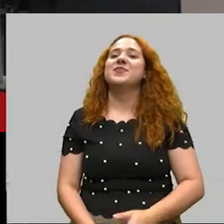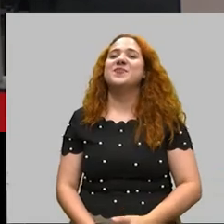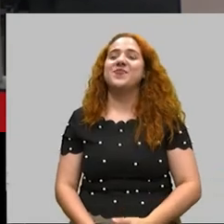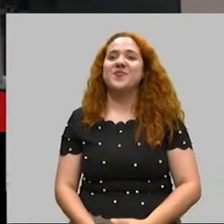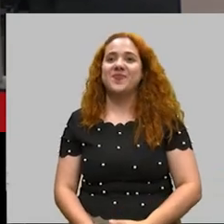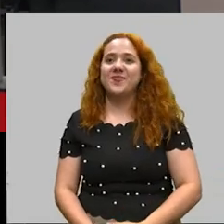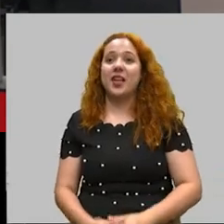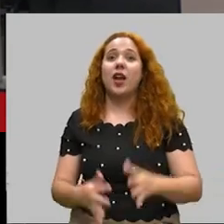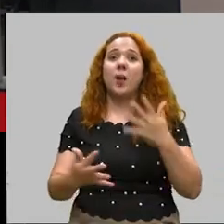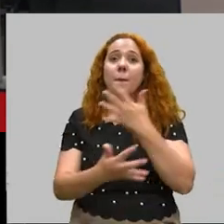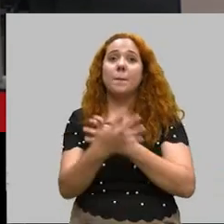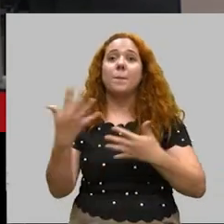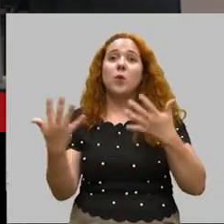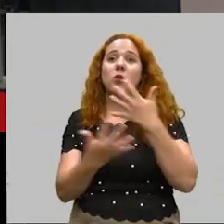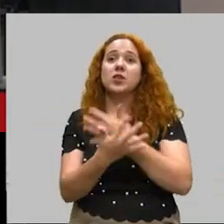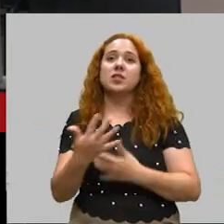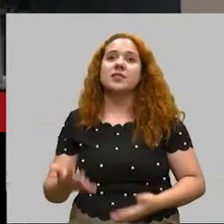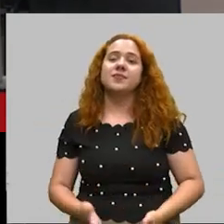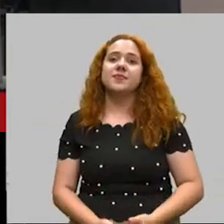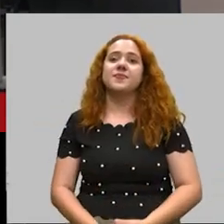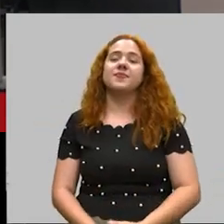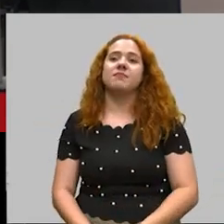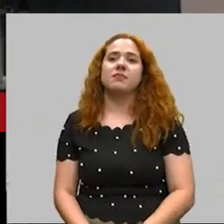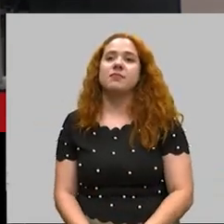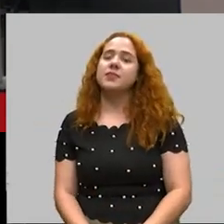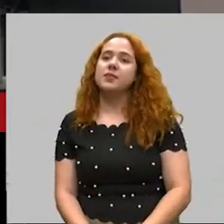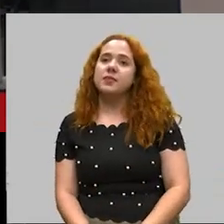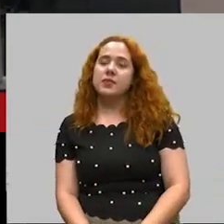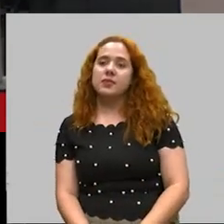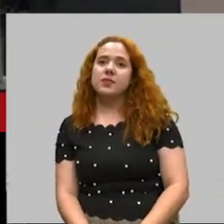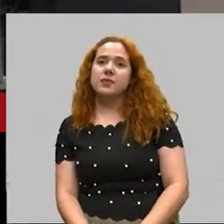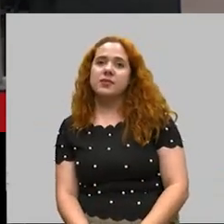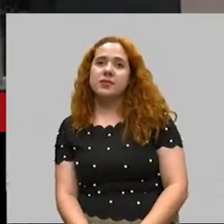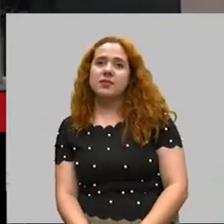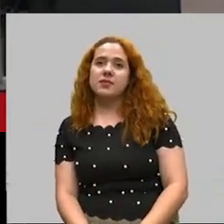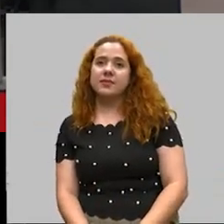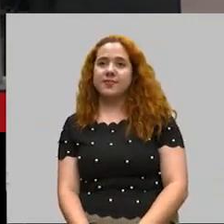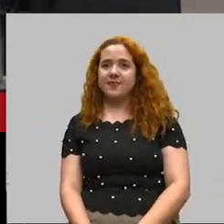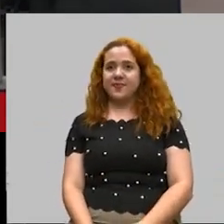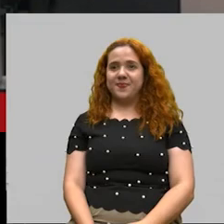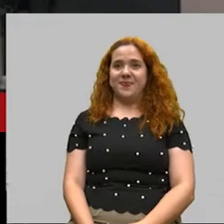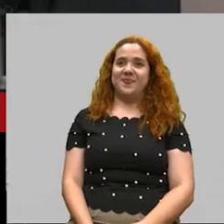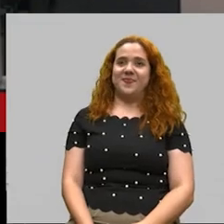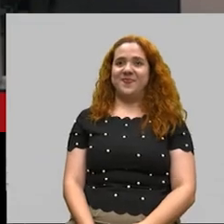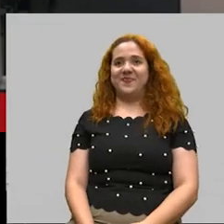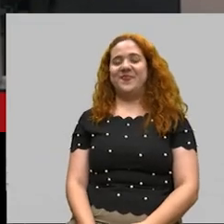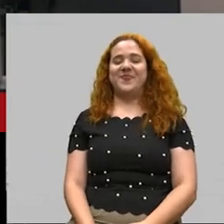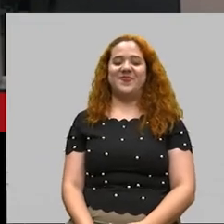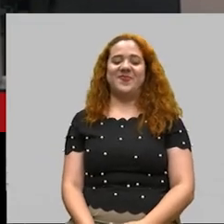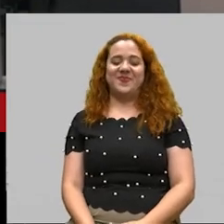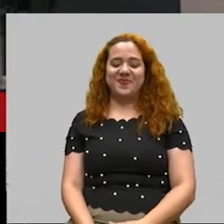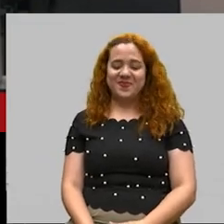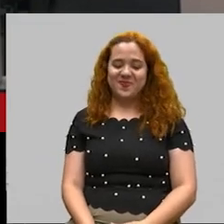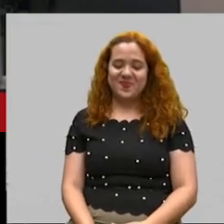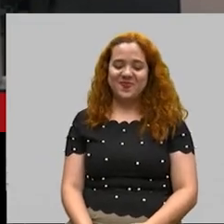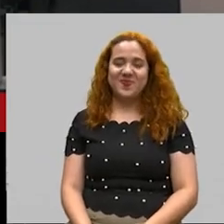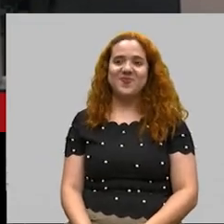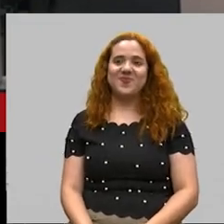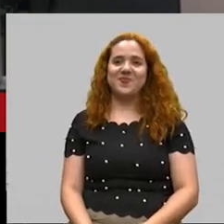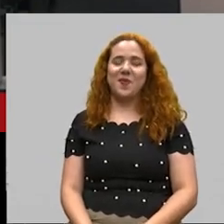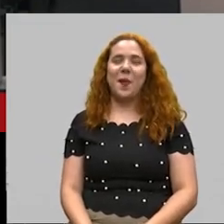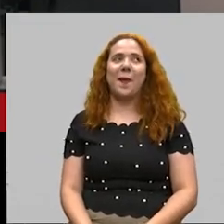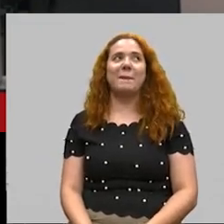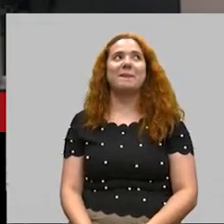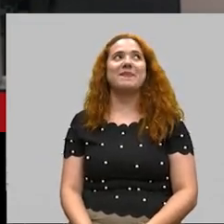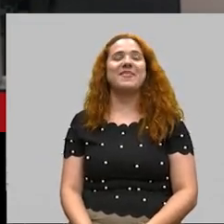lá penerei fubá fba caiu eu tornei